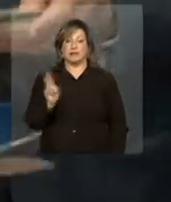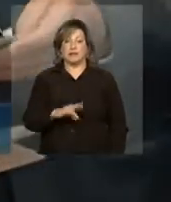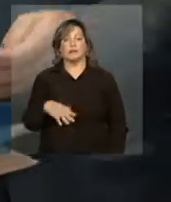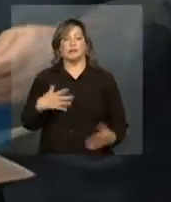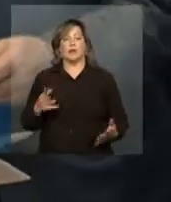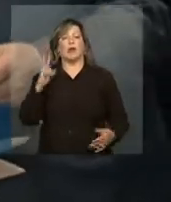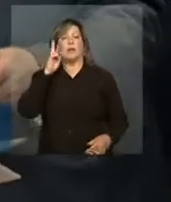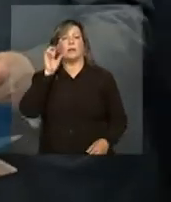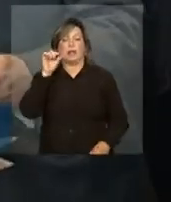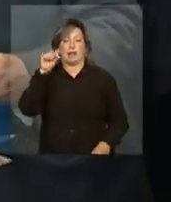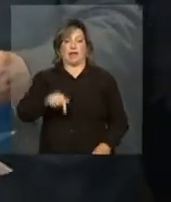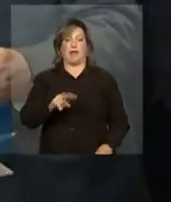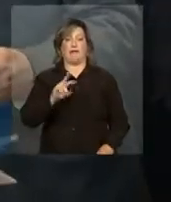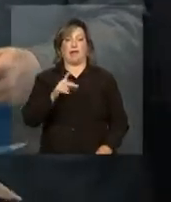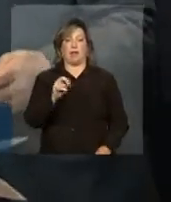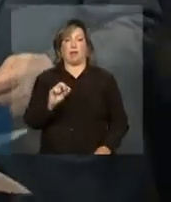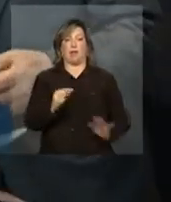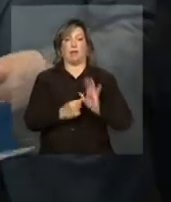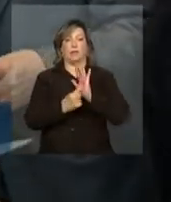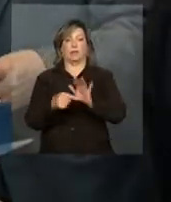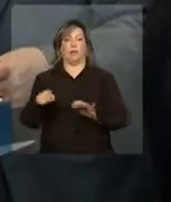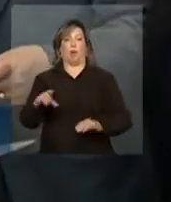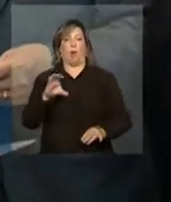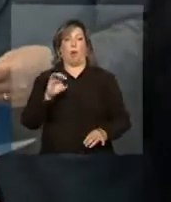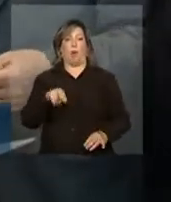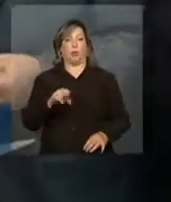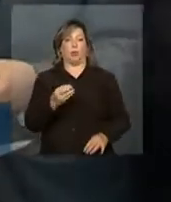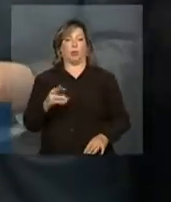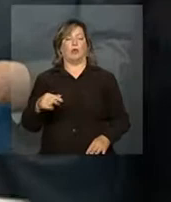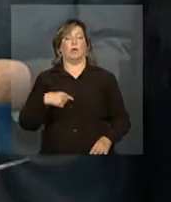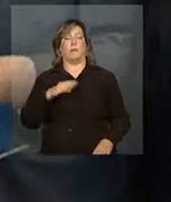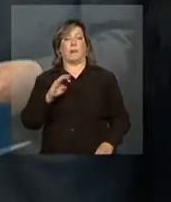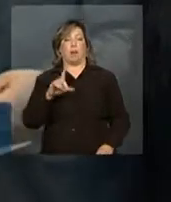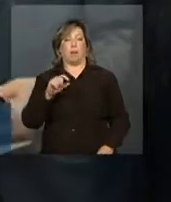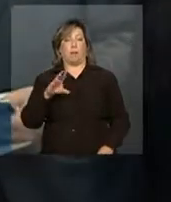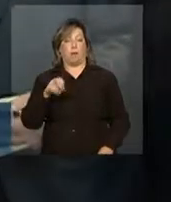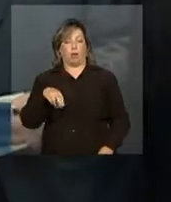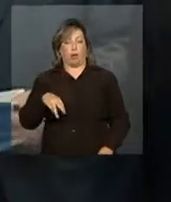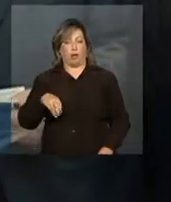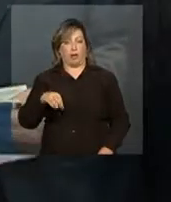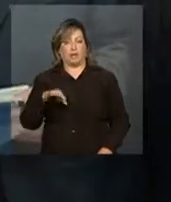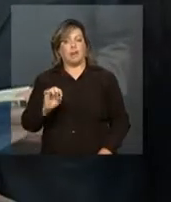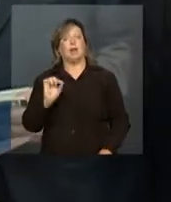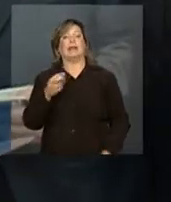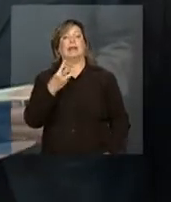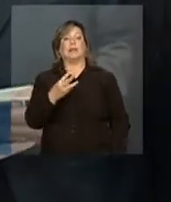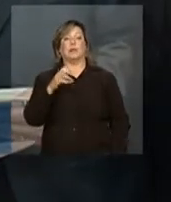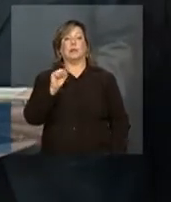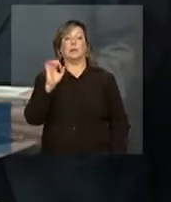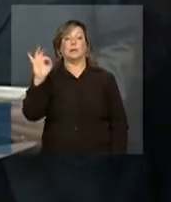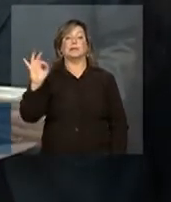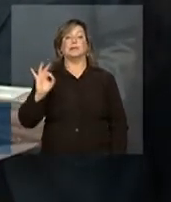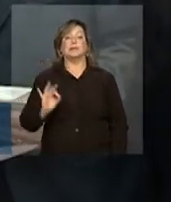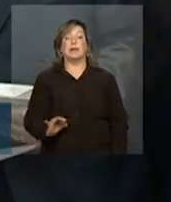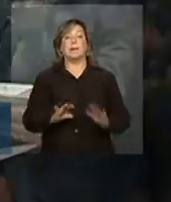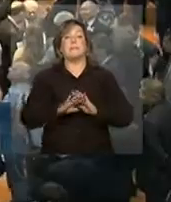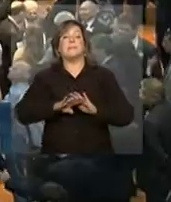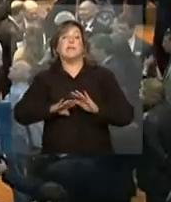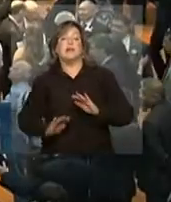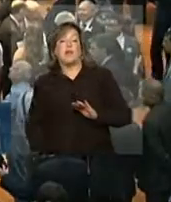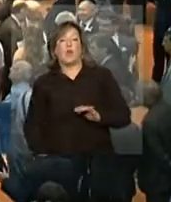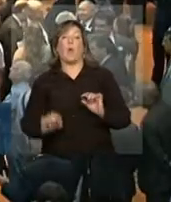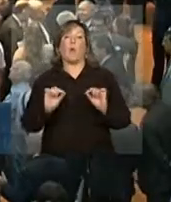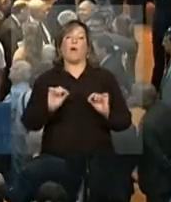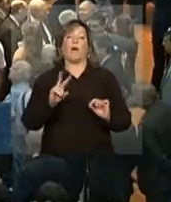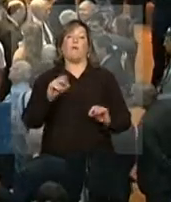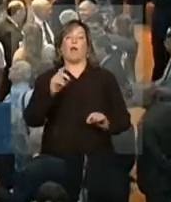Lembrando que esse valor apresentado pelo consórcio ie Belo Monte foi 38% menor